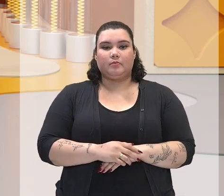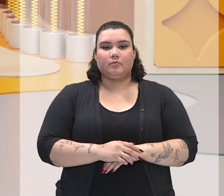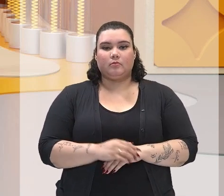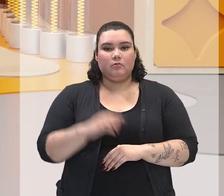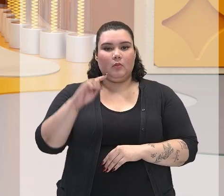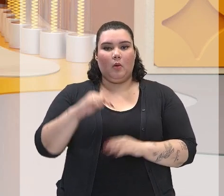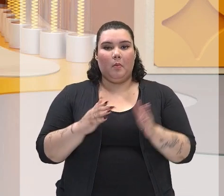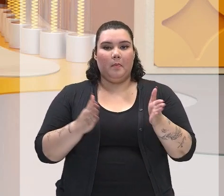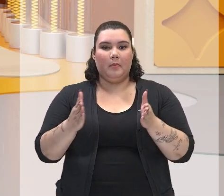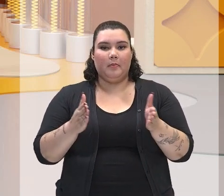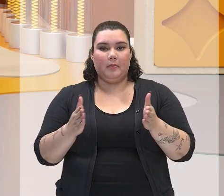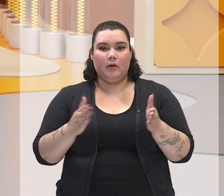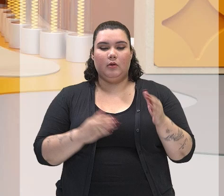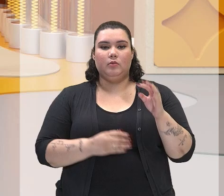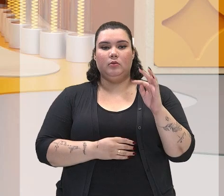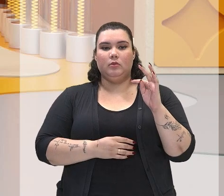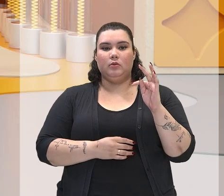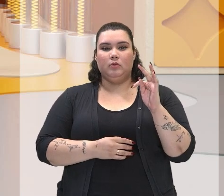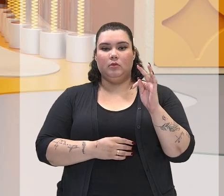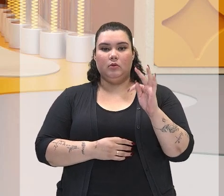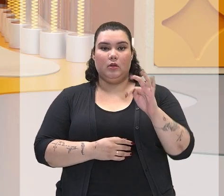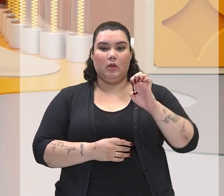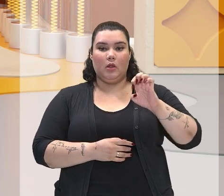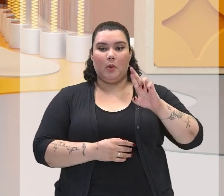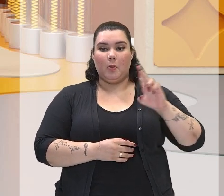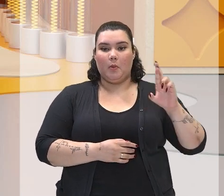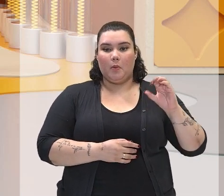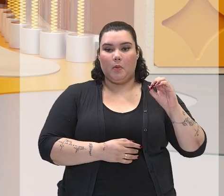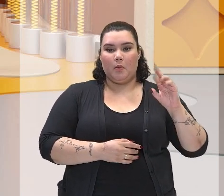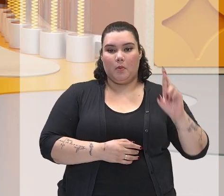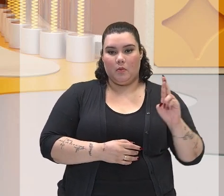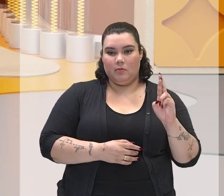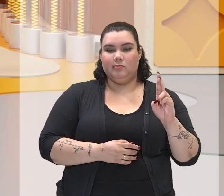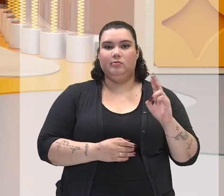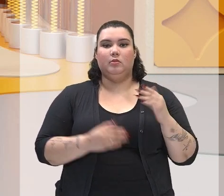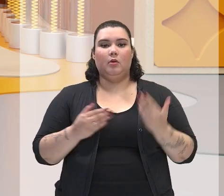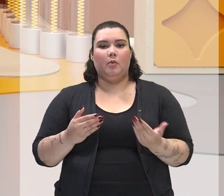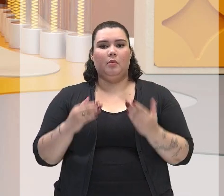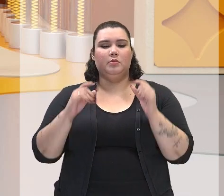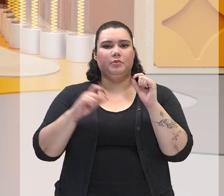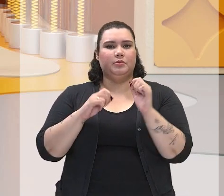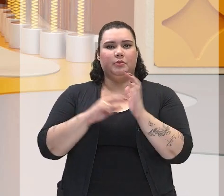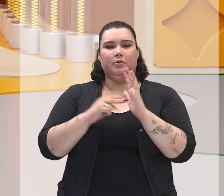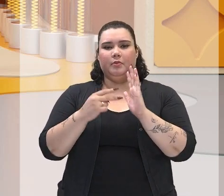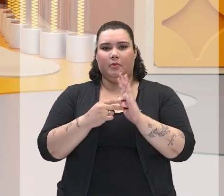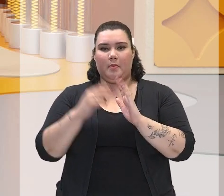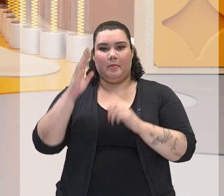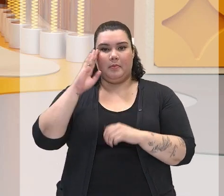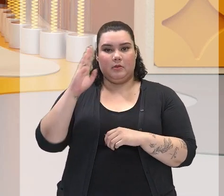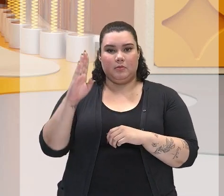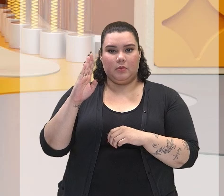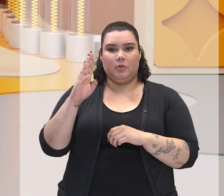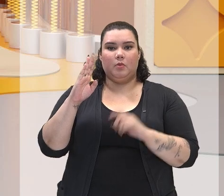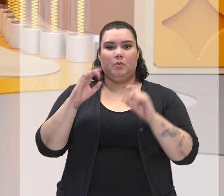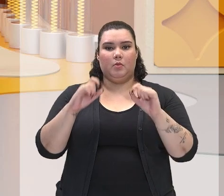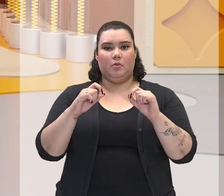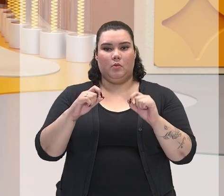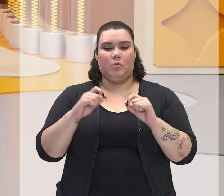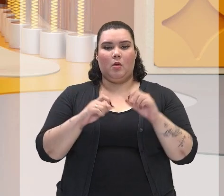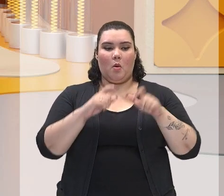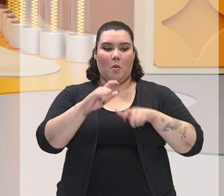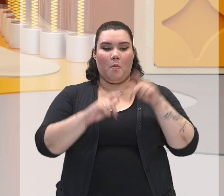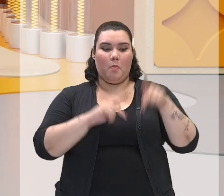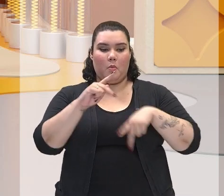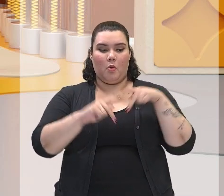ser chamado de o Grande Terror, onde todo mundo, principalmente todo mundo não, mas principalmente os